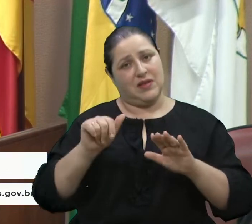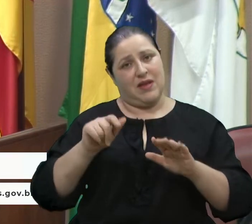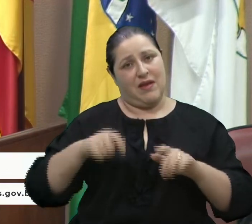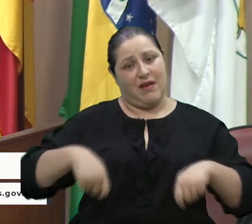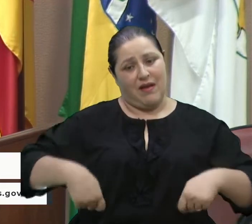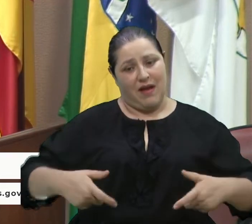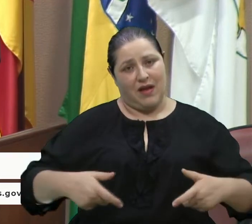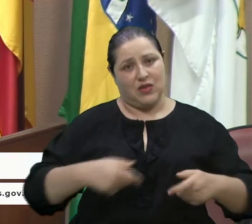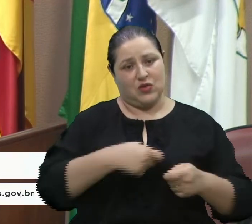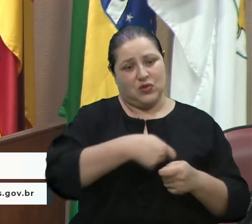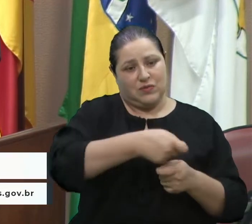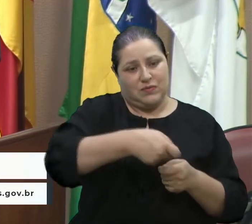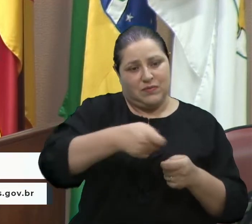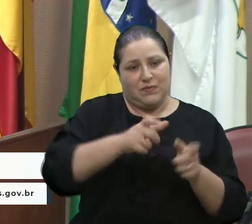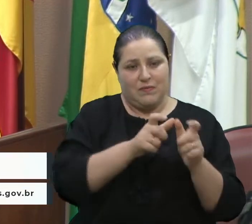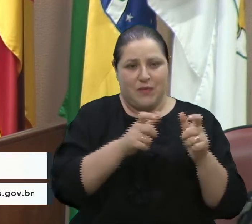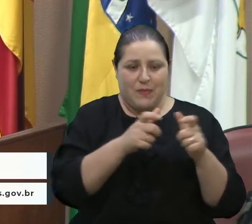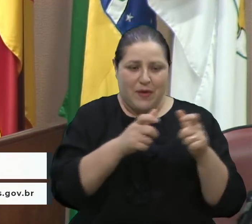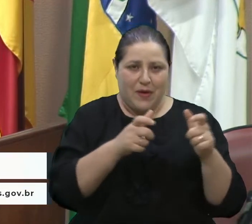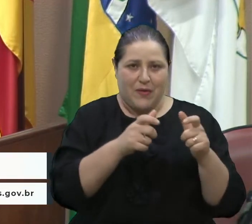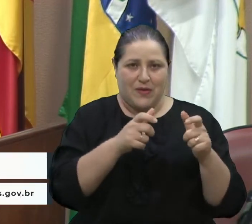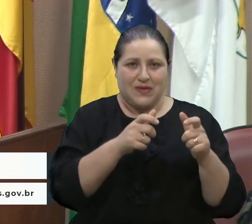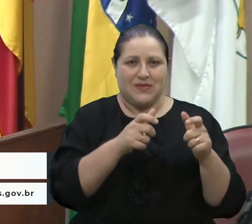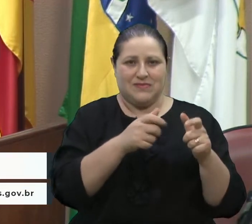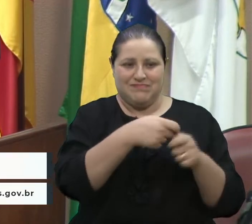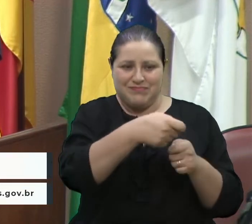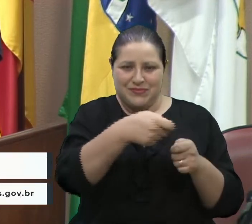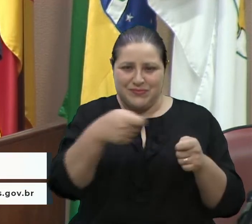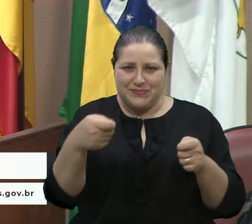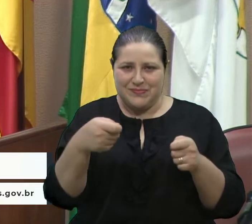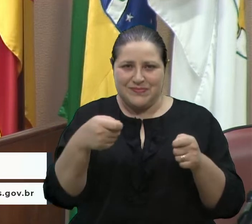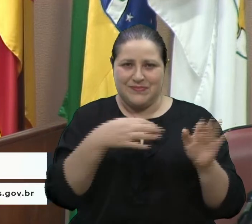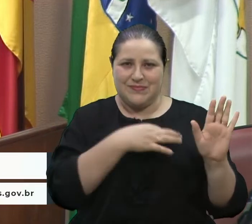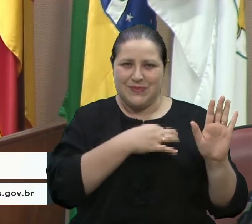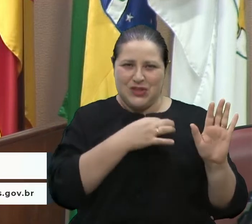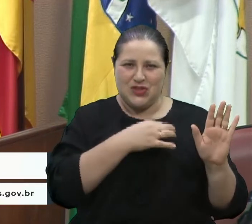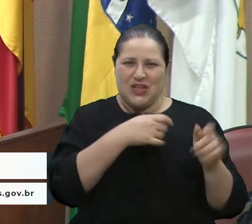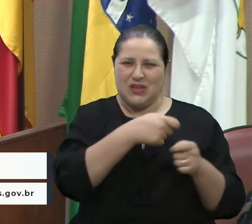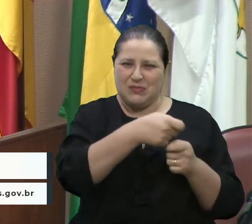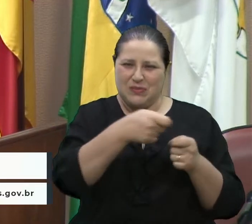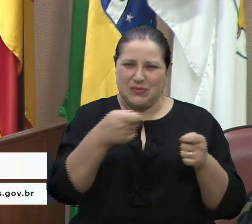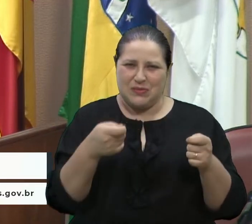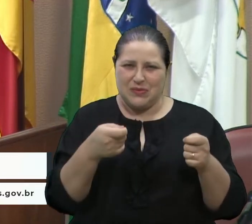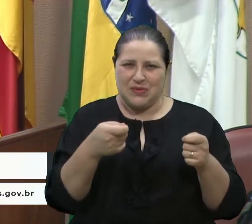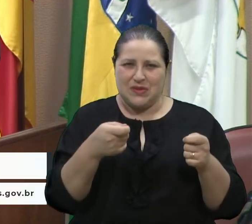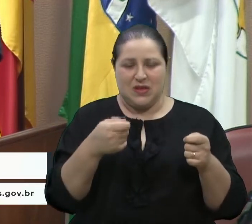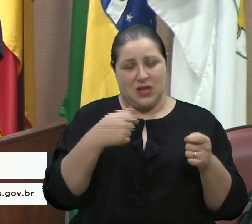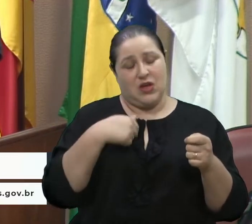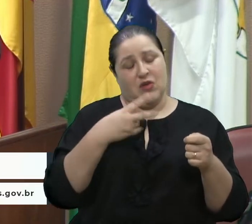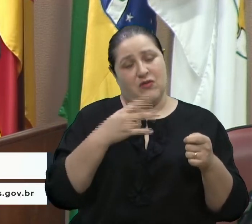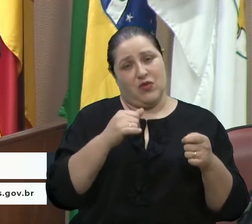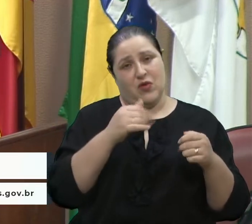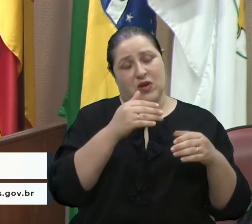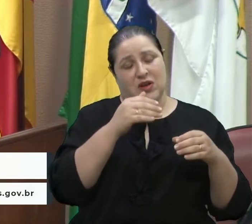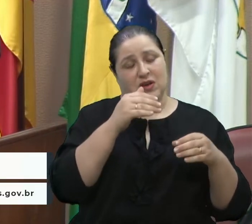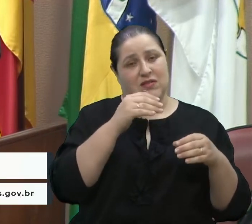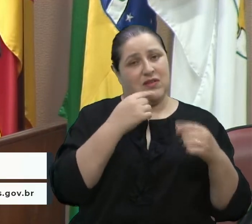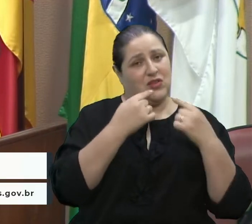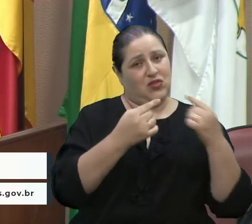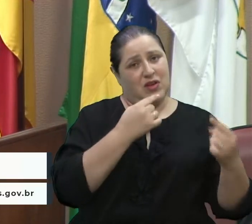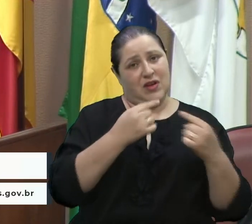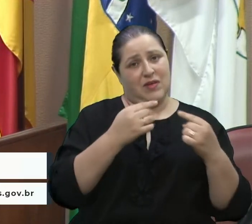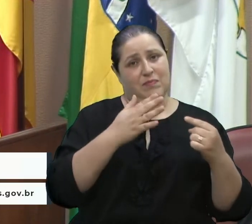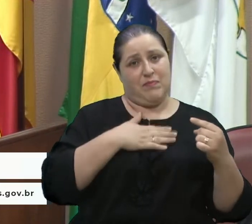partido, qual eu vou criticar. Não significa por eu estar em um partido que tem pessoas que usem dinheiro público que eu sou